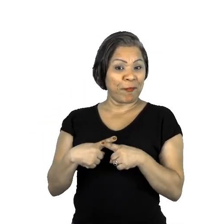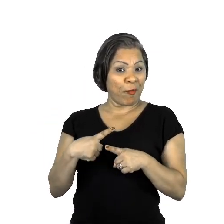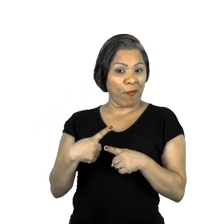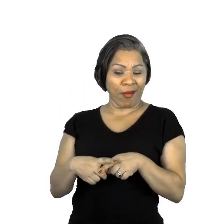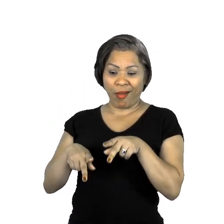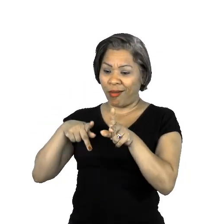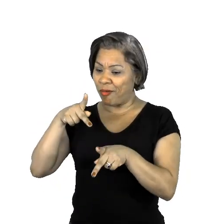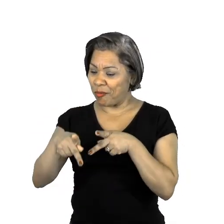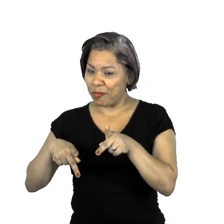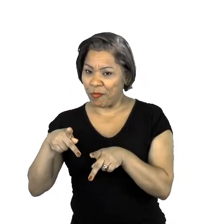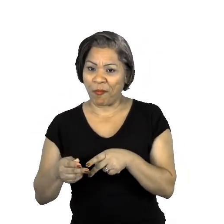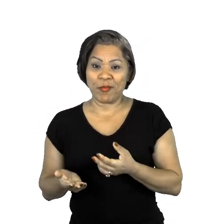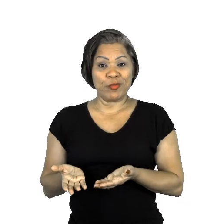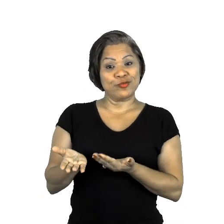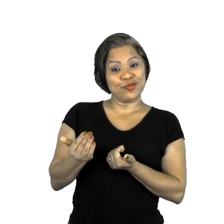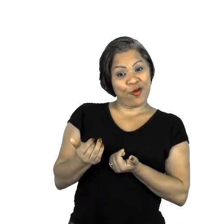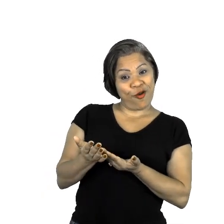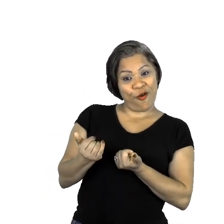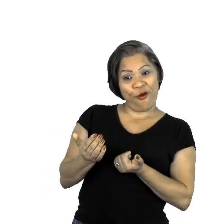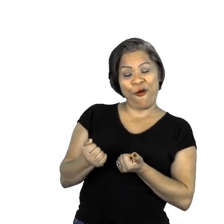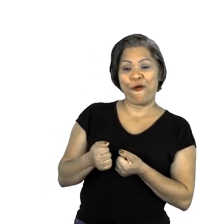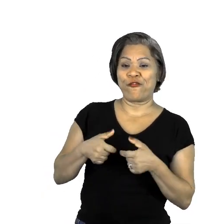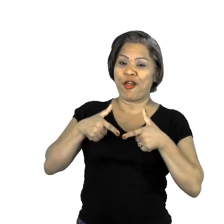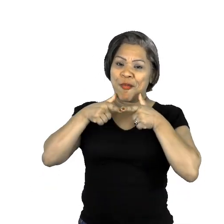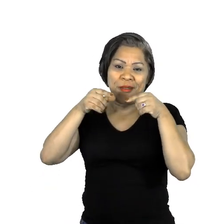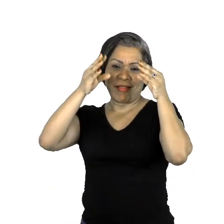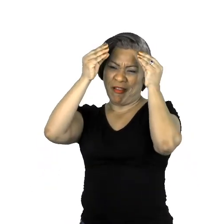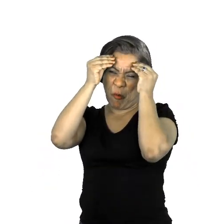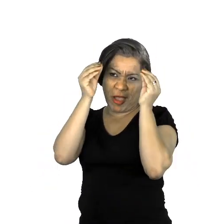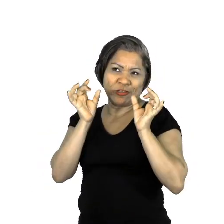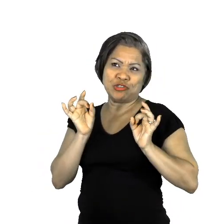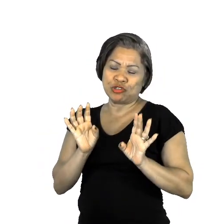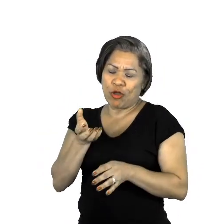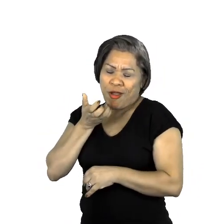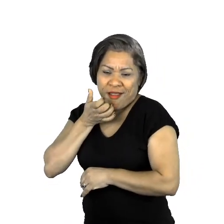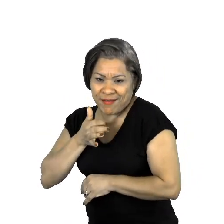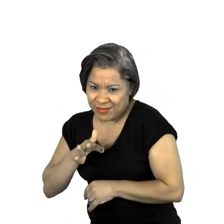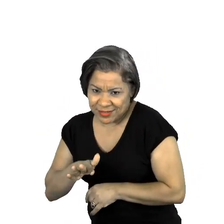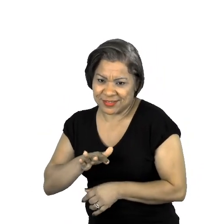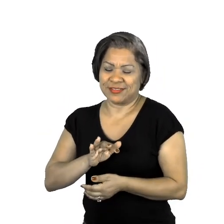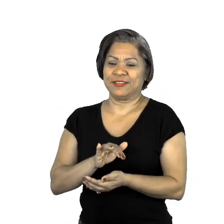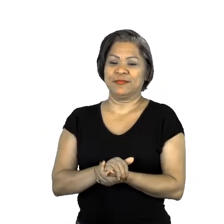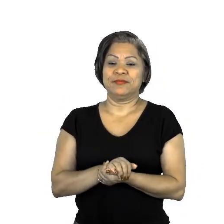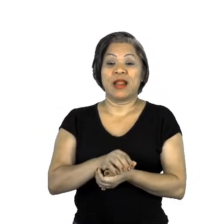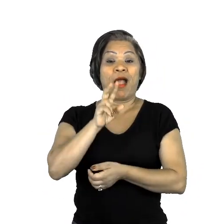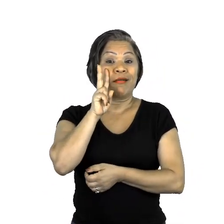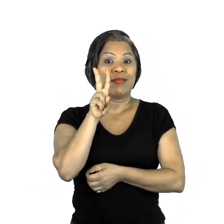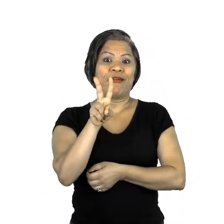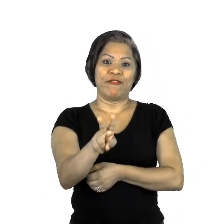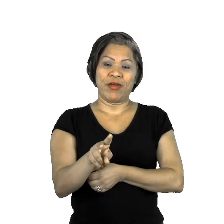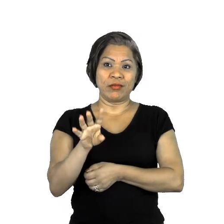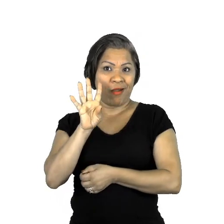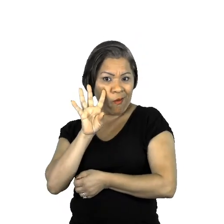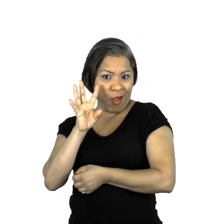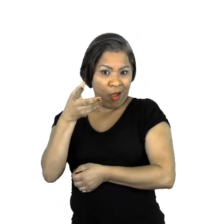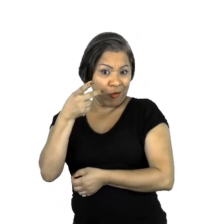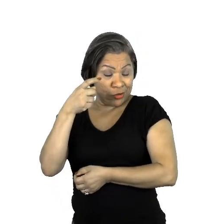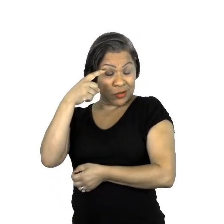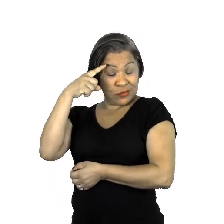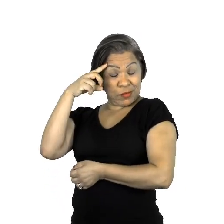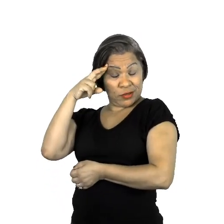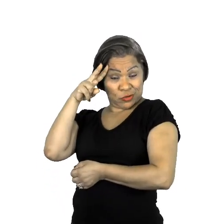jovem, não ficar uma linguagem muito infantil. Tá vendo aí o acontecimento histórico? O Maurício de